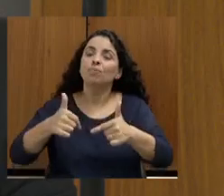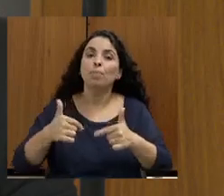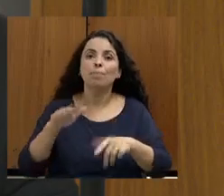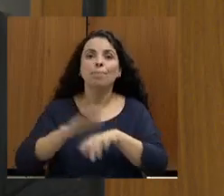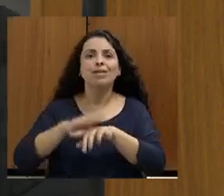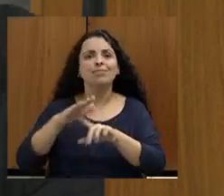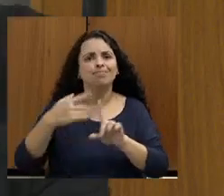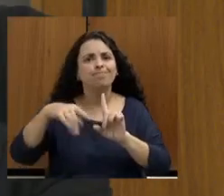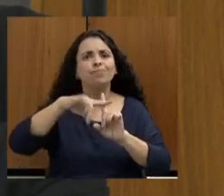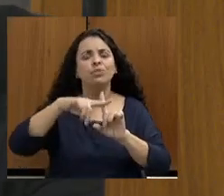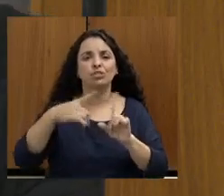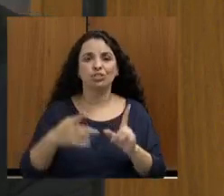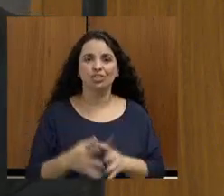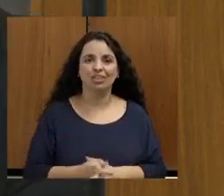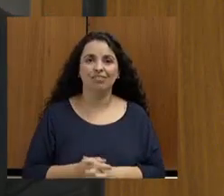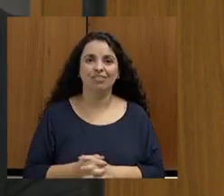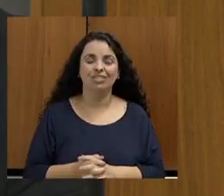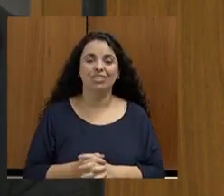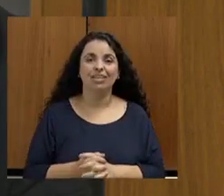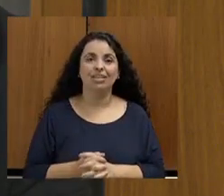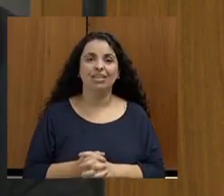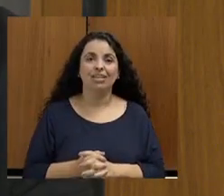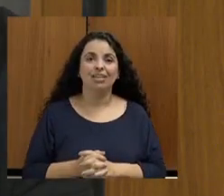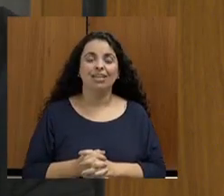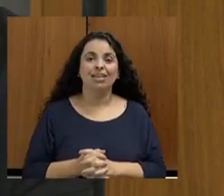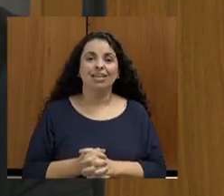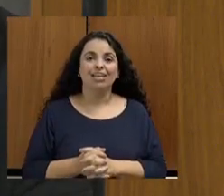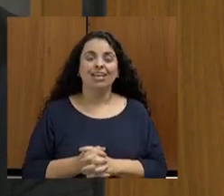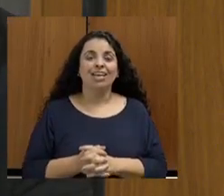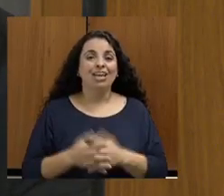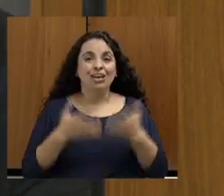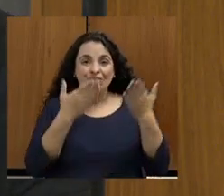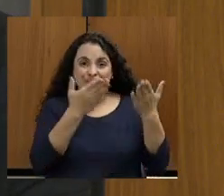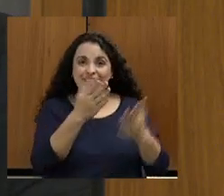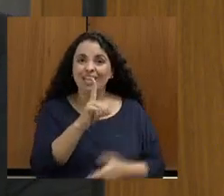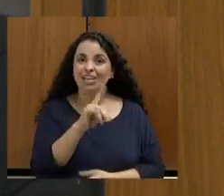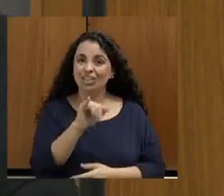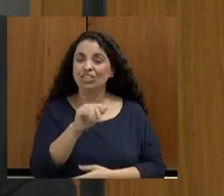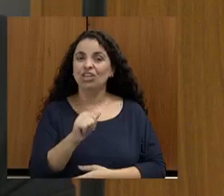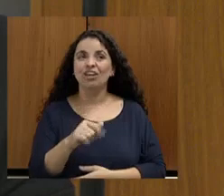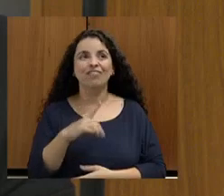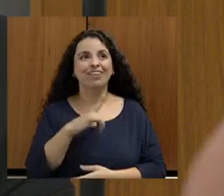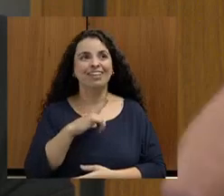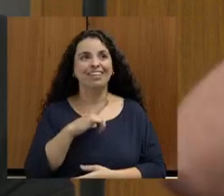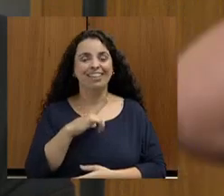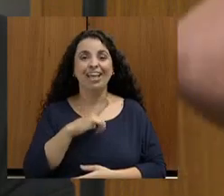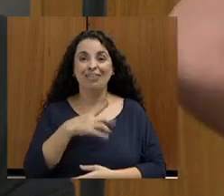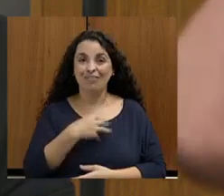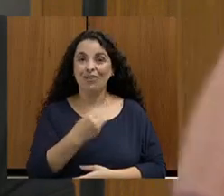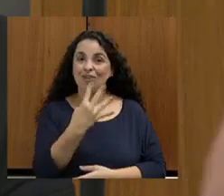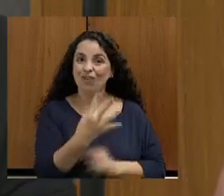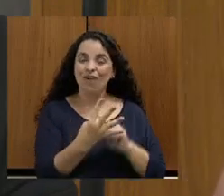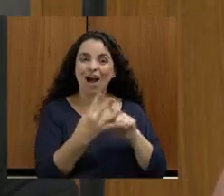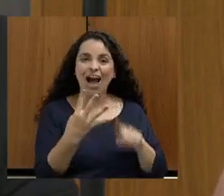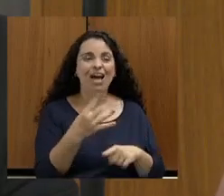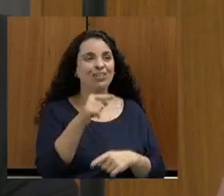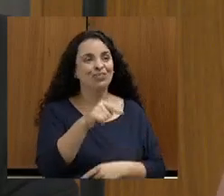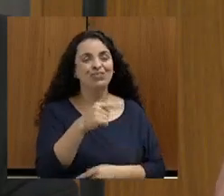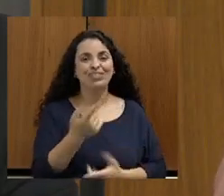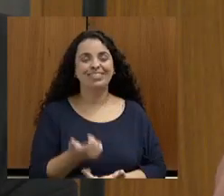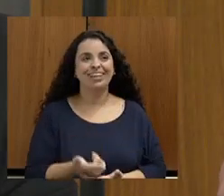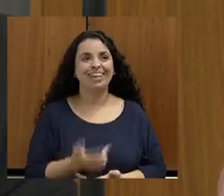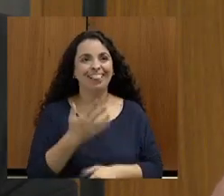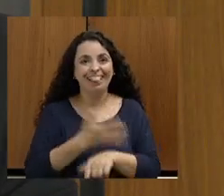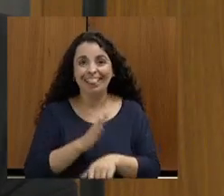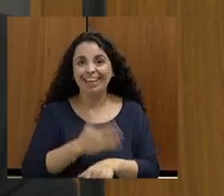essa condição que você, de ser mãe de quatro, exercita isso com bastante autoridade, com de começo,